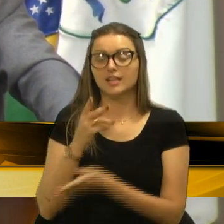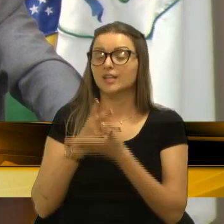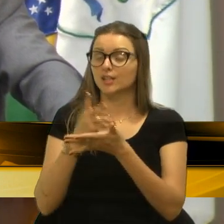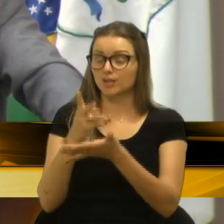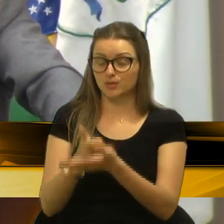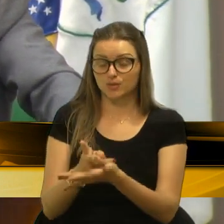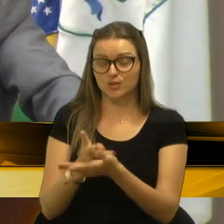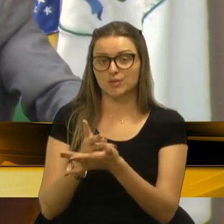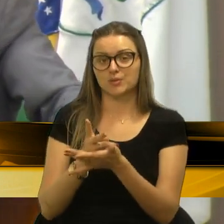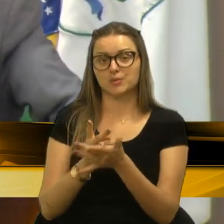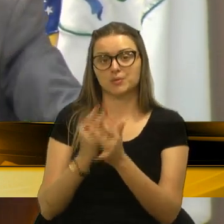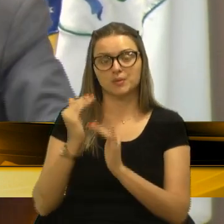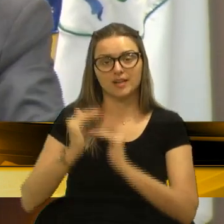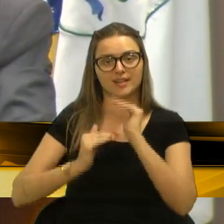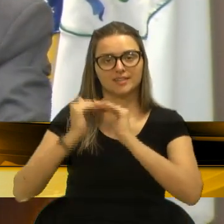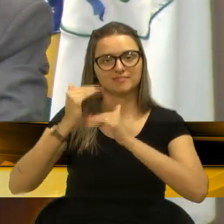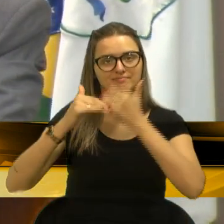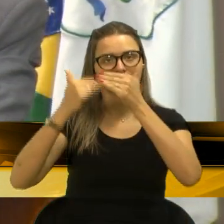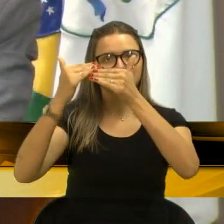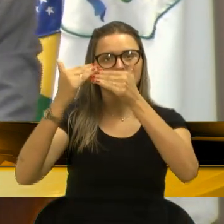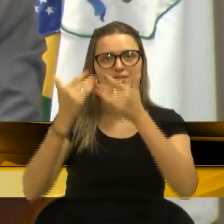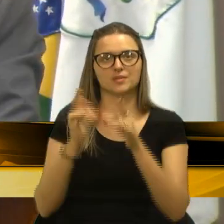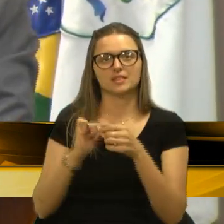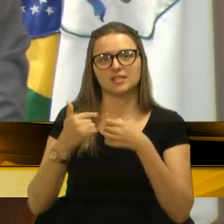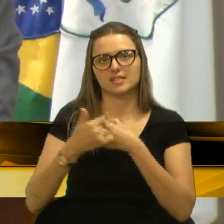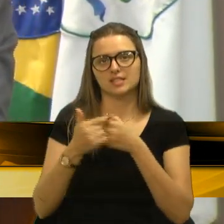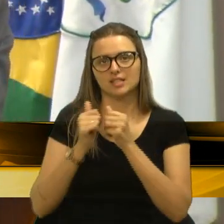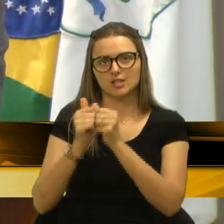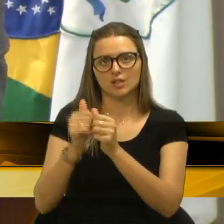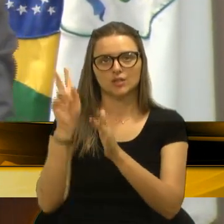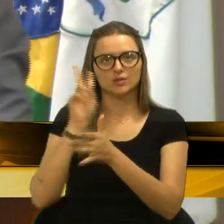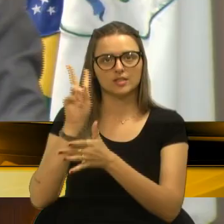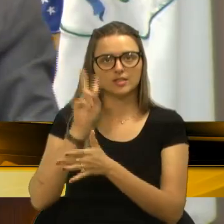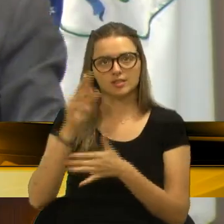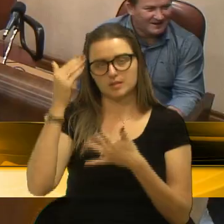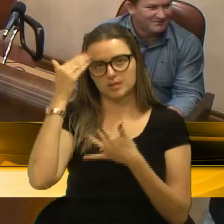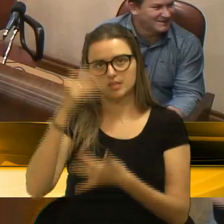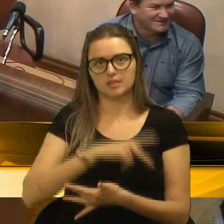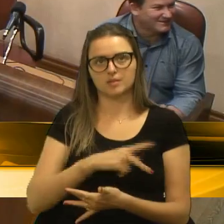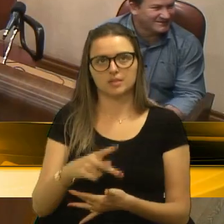esta bela página junto à nossa cidade. É isso, senhor presidente. Muito obrigado. Senhor presidente, uma declaração.